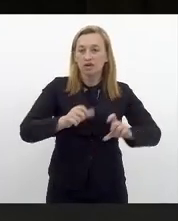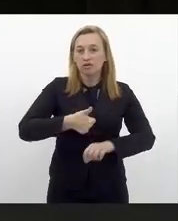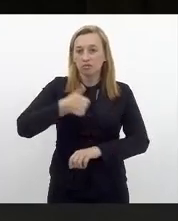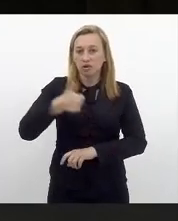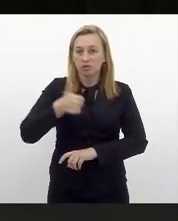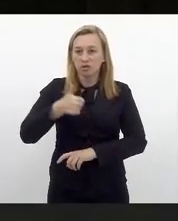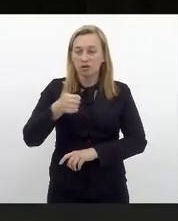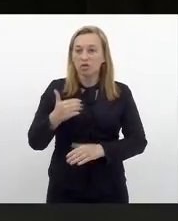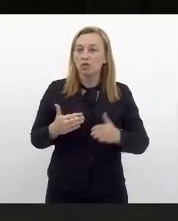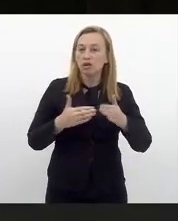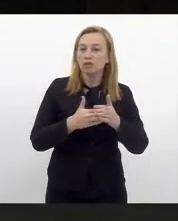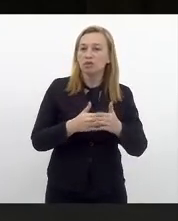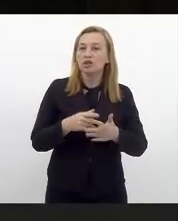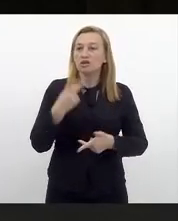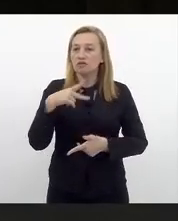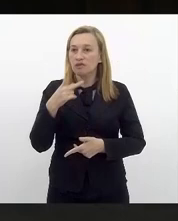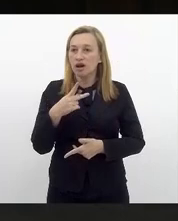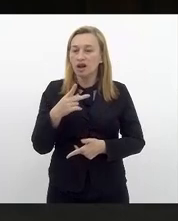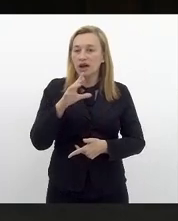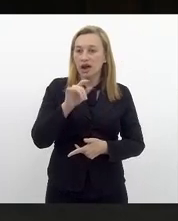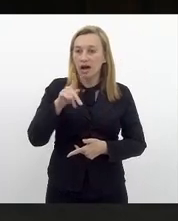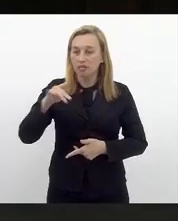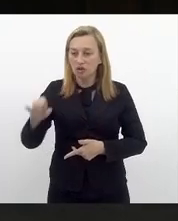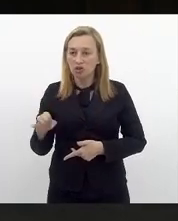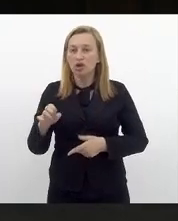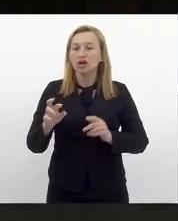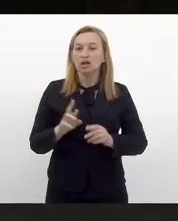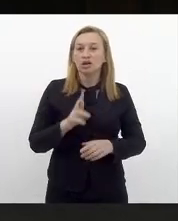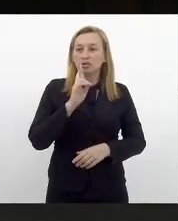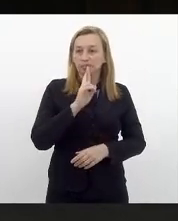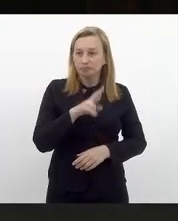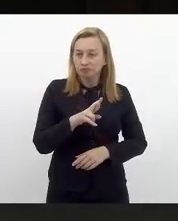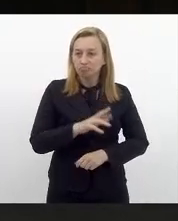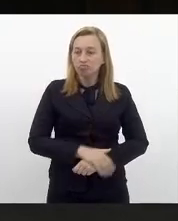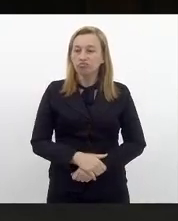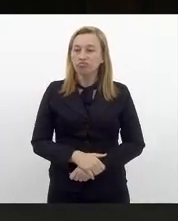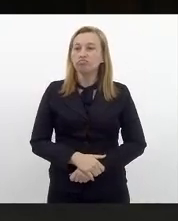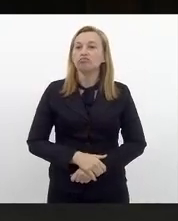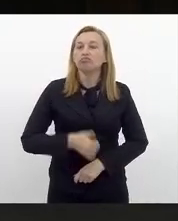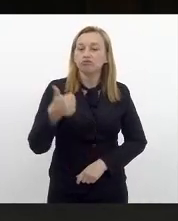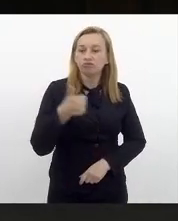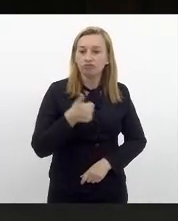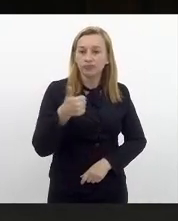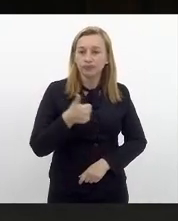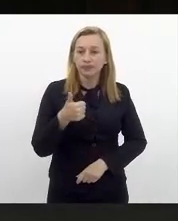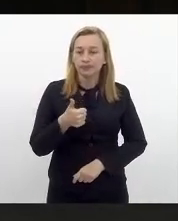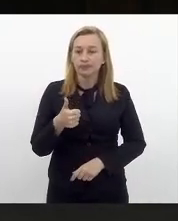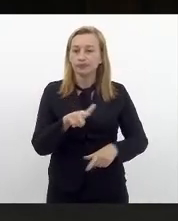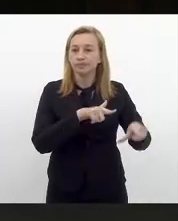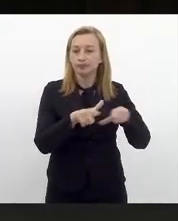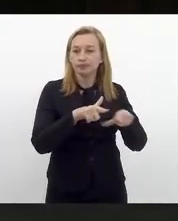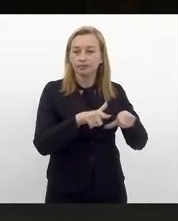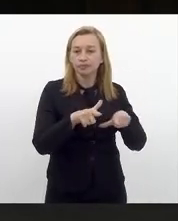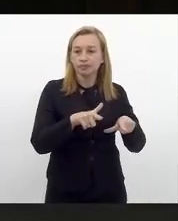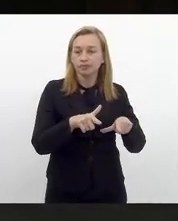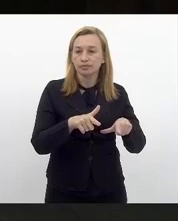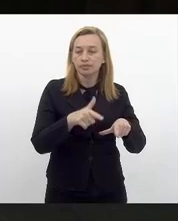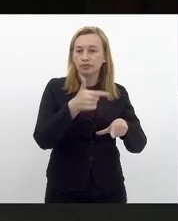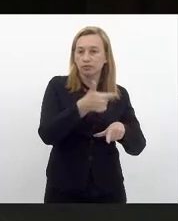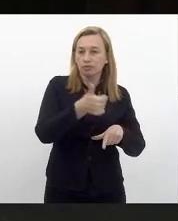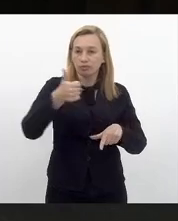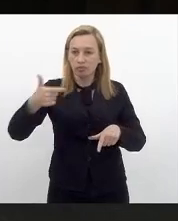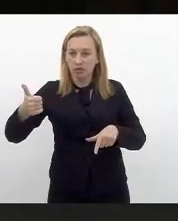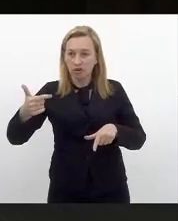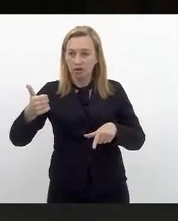o limite a que se refere o caput corresponderá a 1 para o exercício de 2022